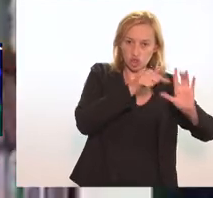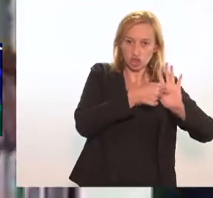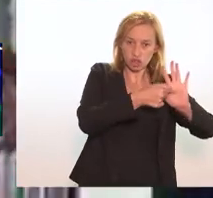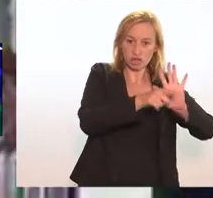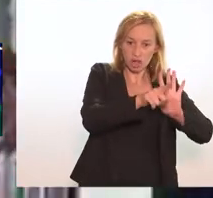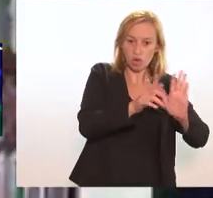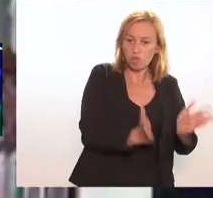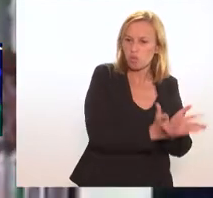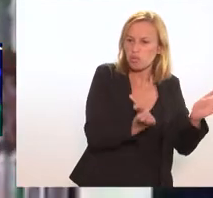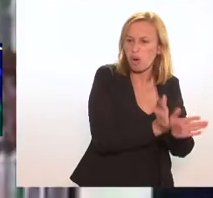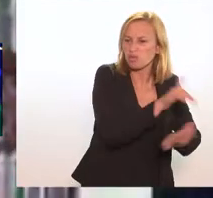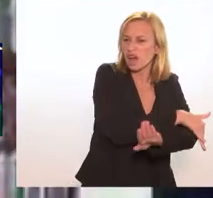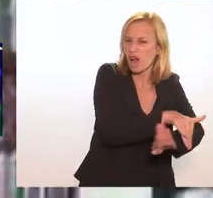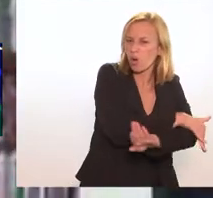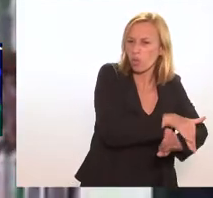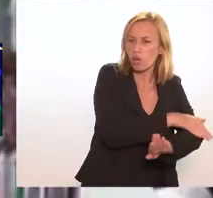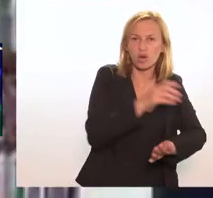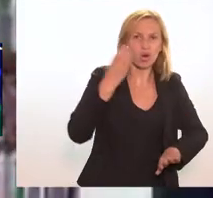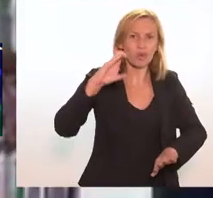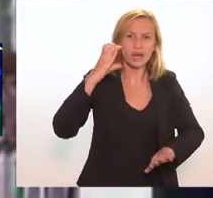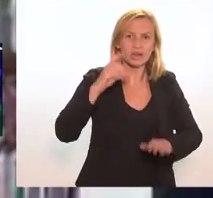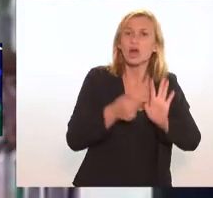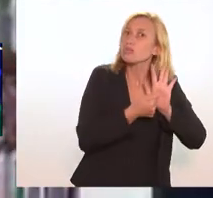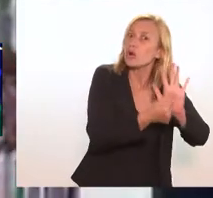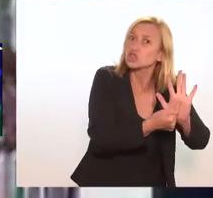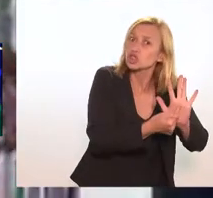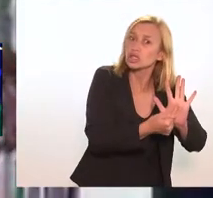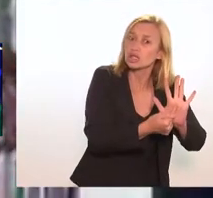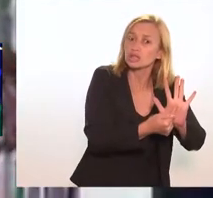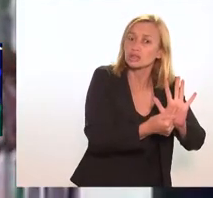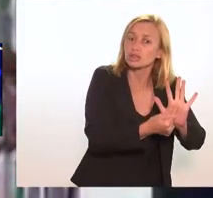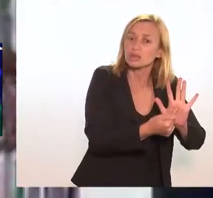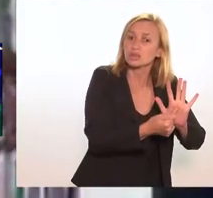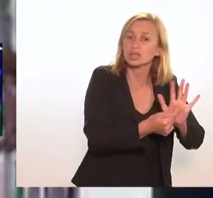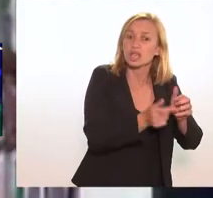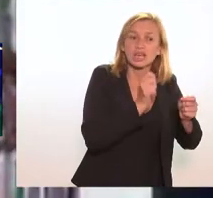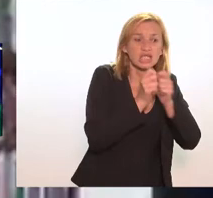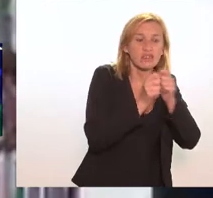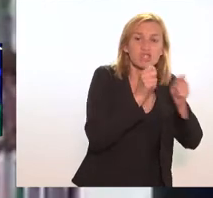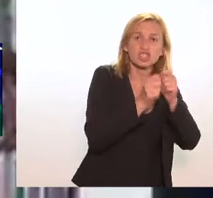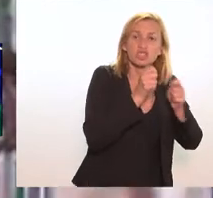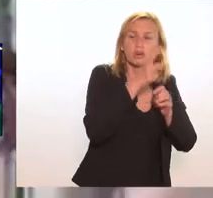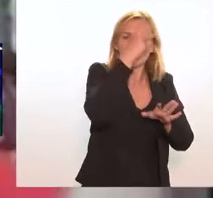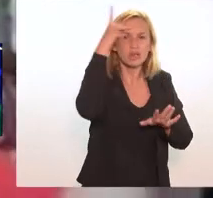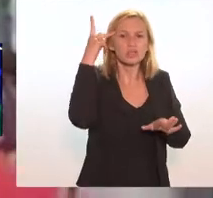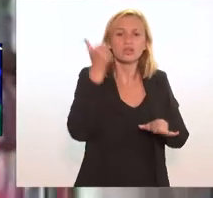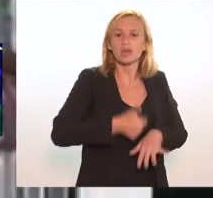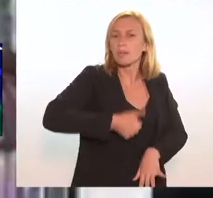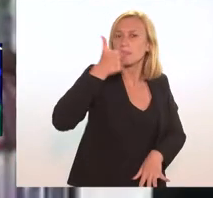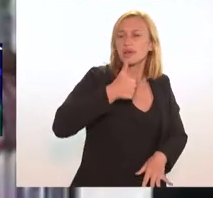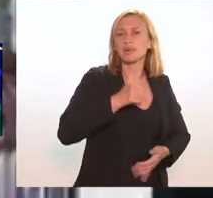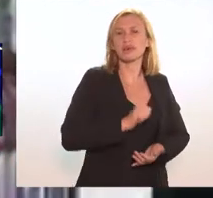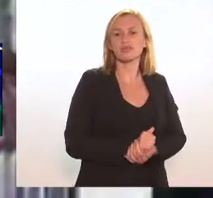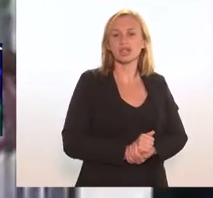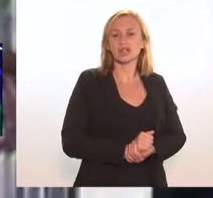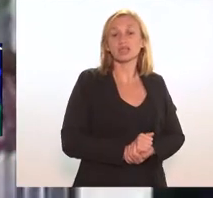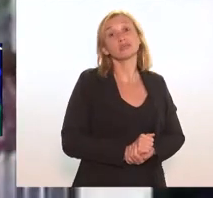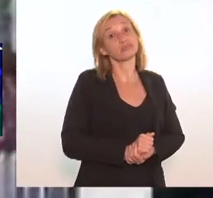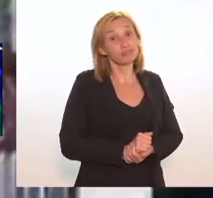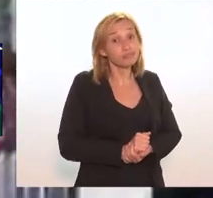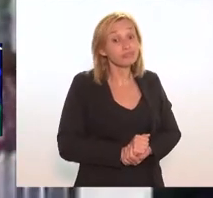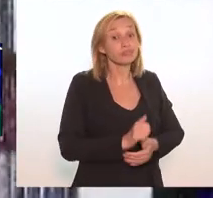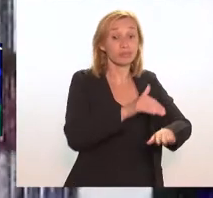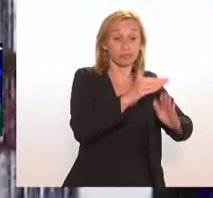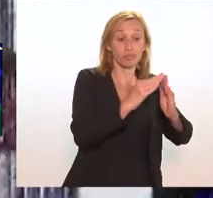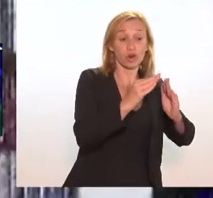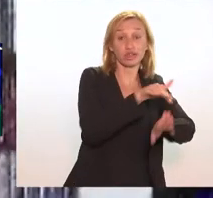em situação de rua em Copacabana, mostrando e entrevistando pessoas que pela primeira vez estão morando